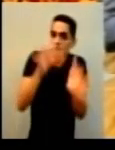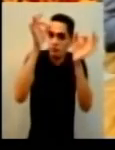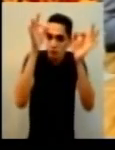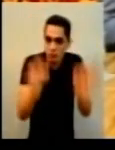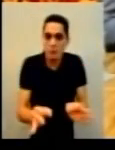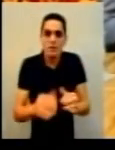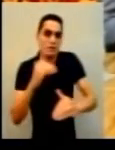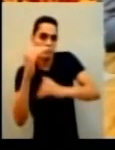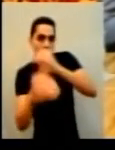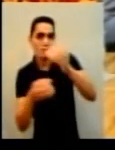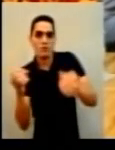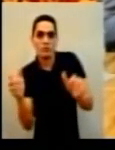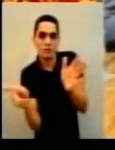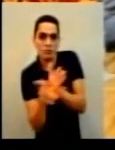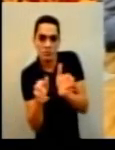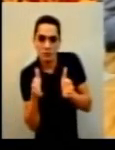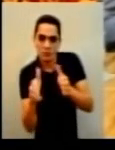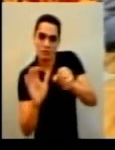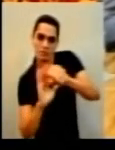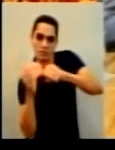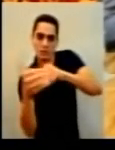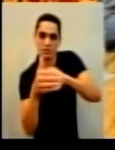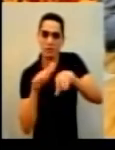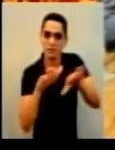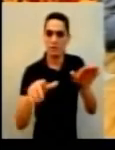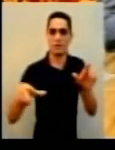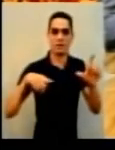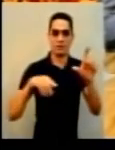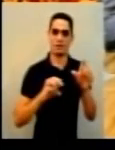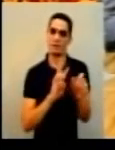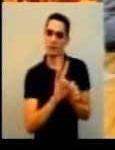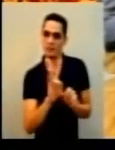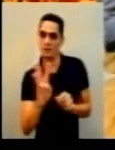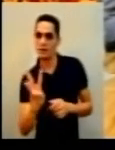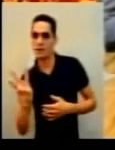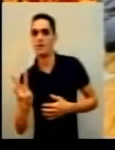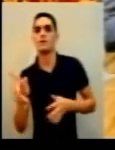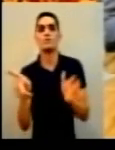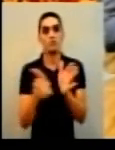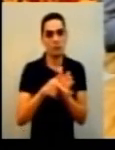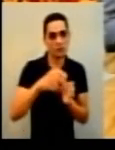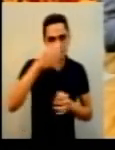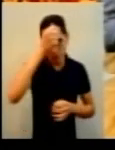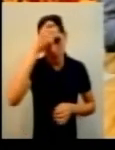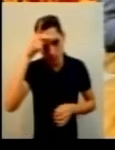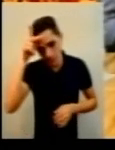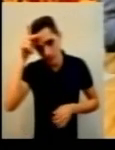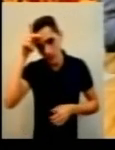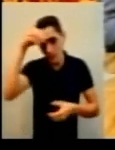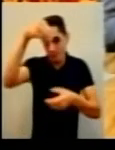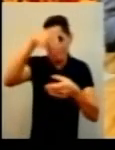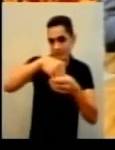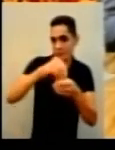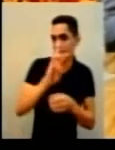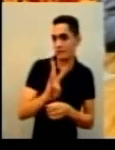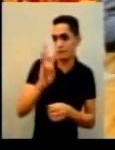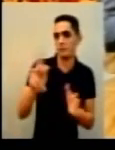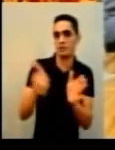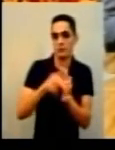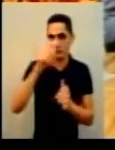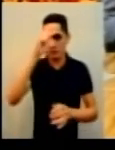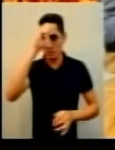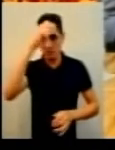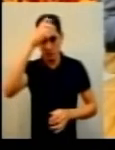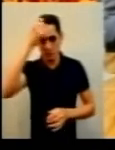atualizadas sobre a pandemia estão em uma página especial criada dentro do portal da Prefeitura de Rio